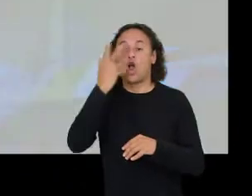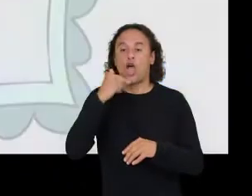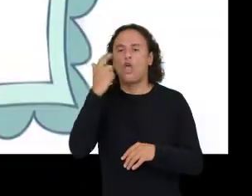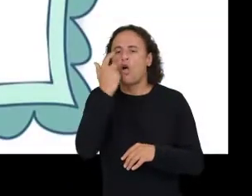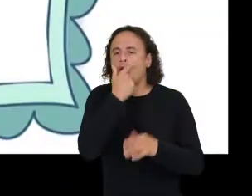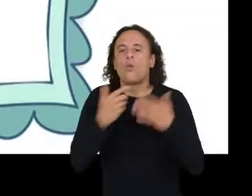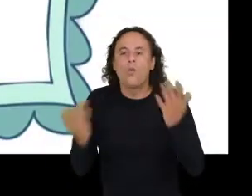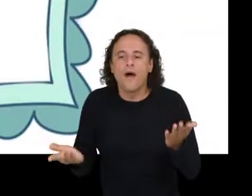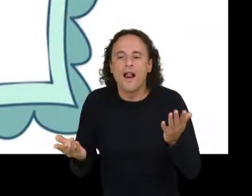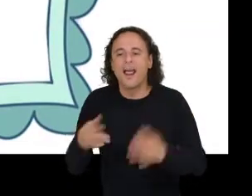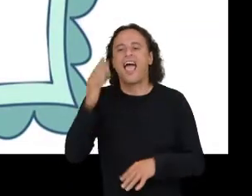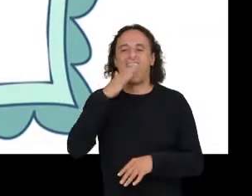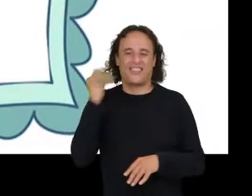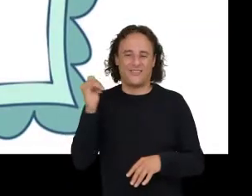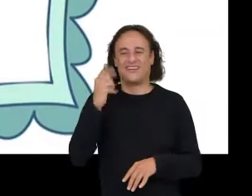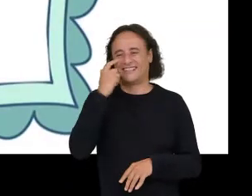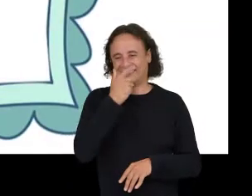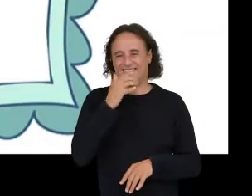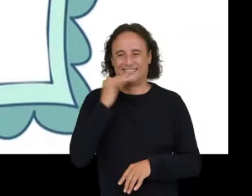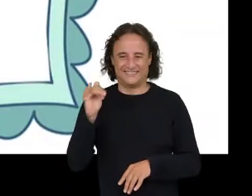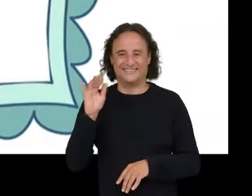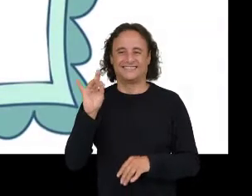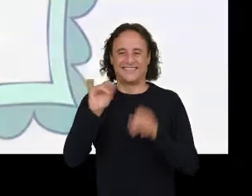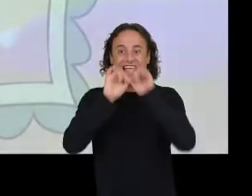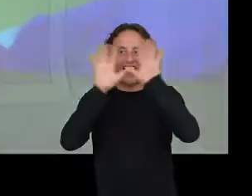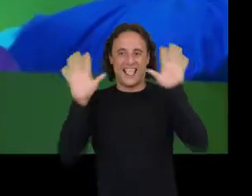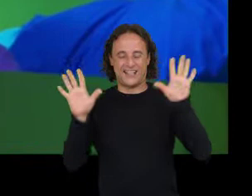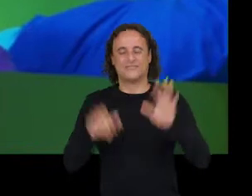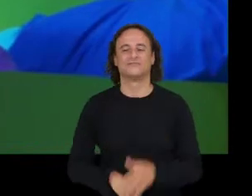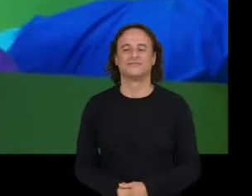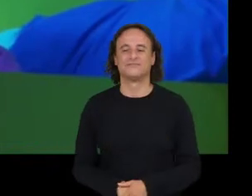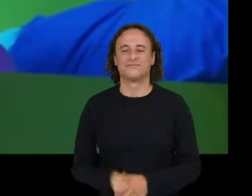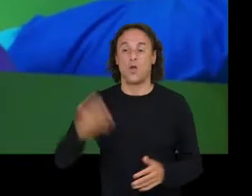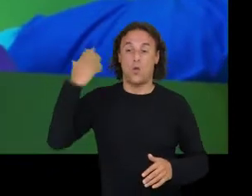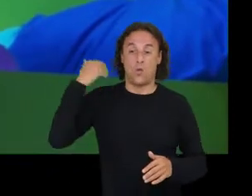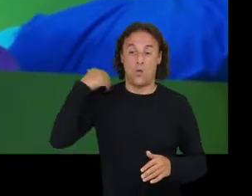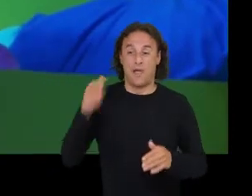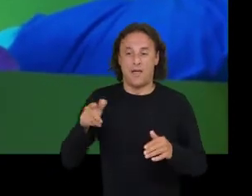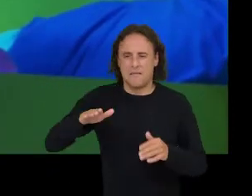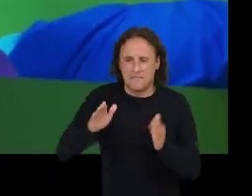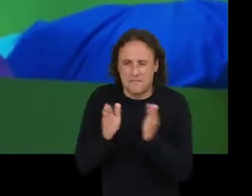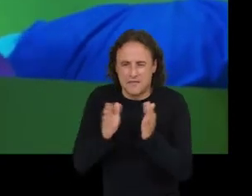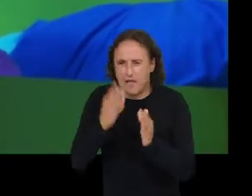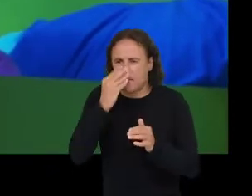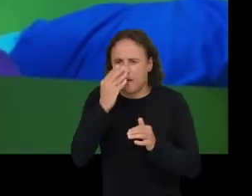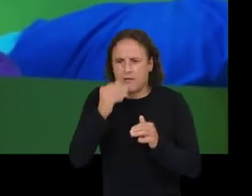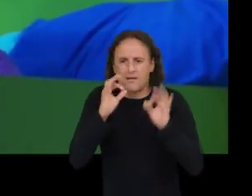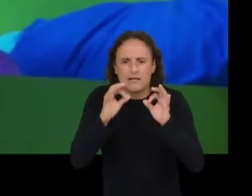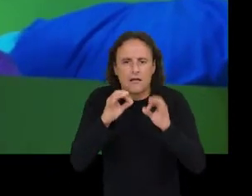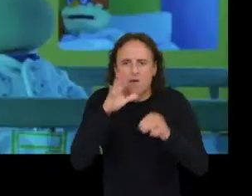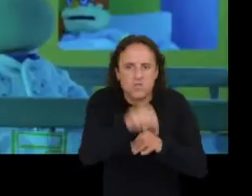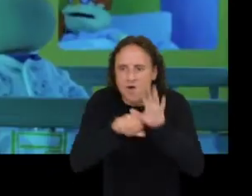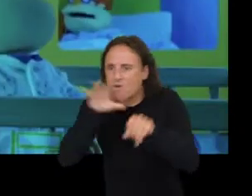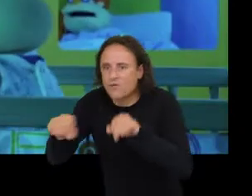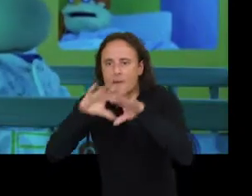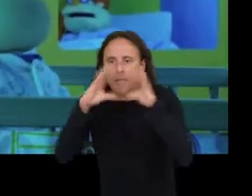ollos? ¡Azuis! ¡Sí, azul clariño! ¡E cando era cachorro, mordía todas las